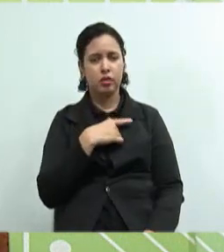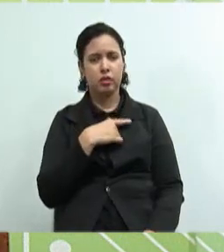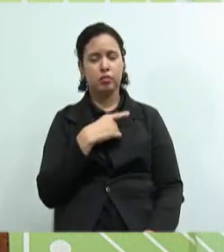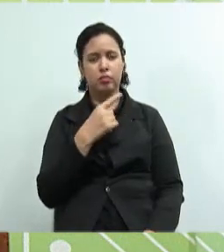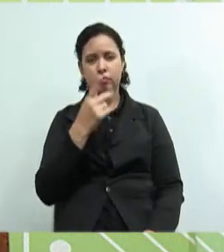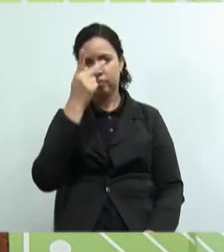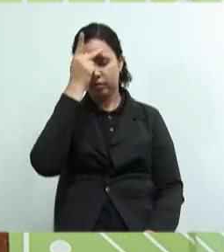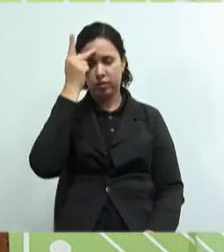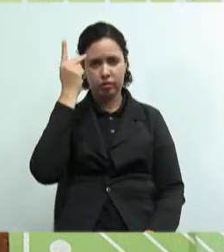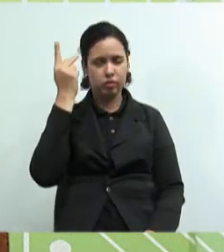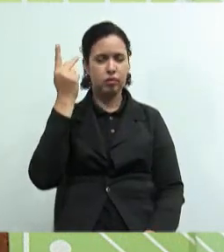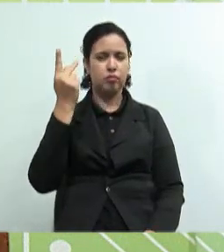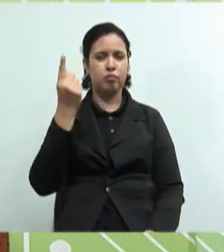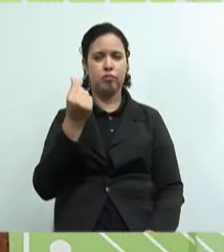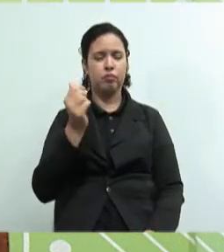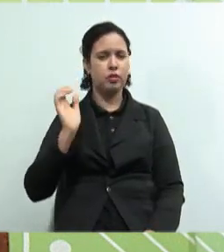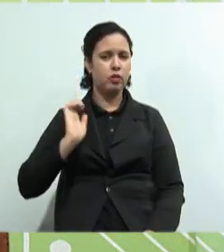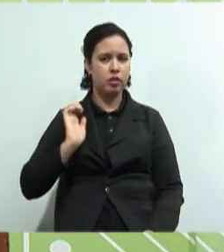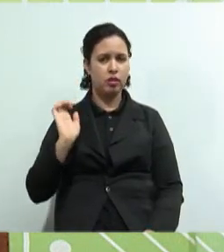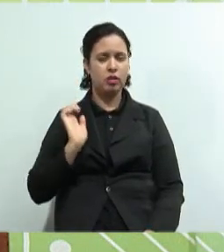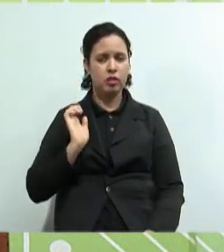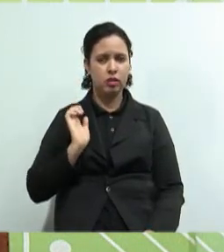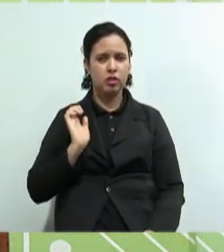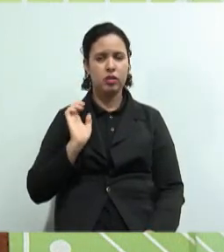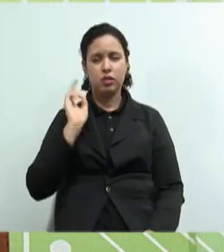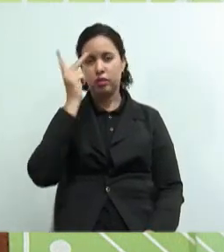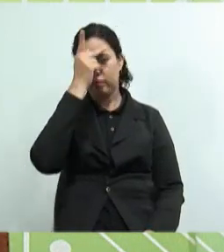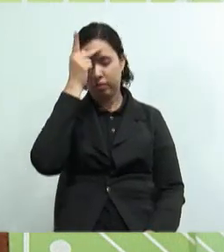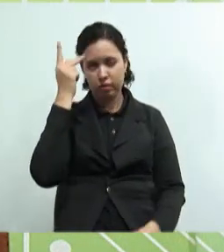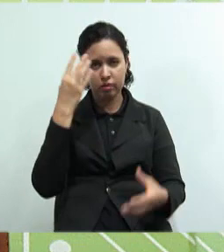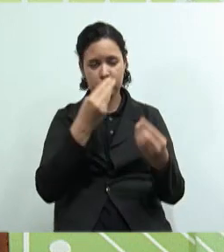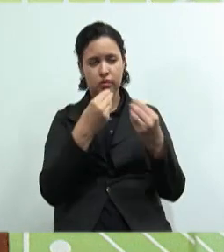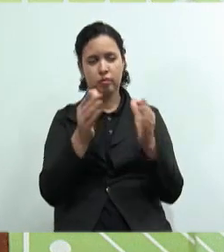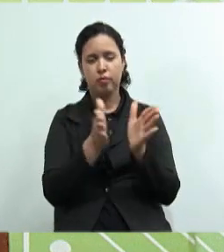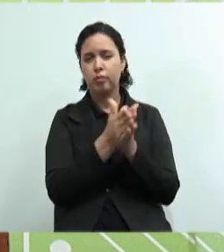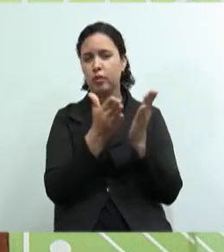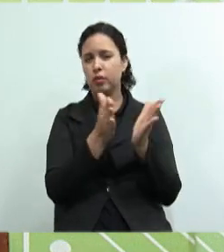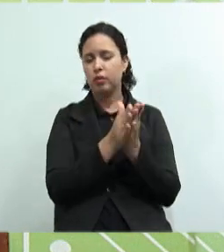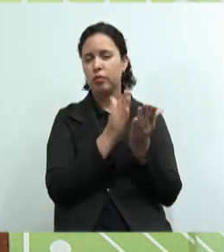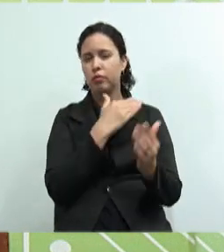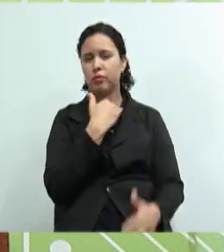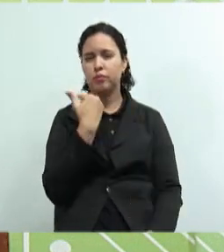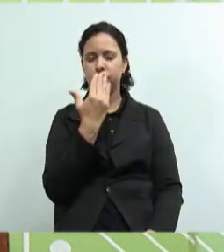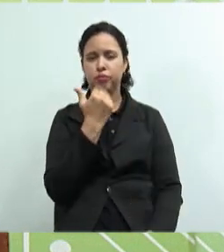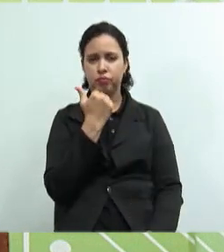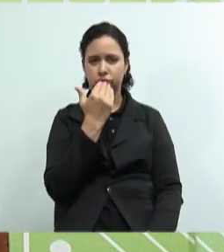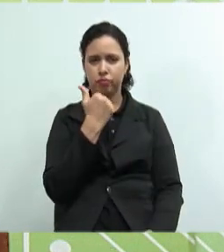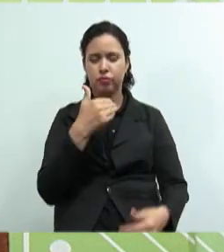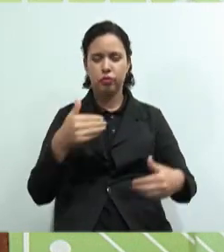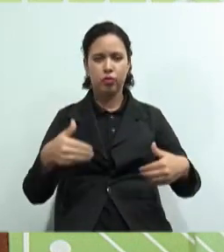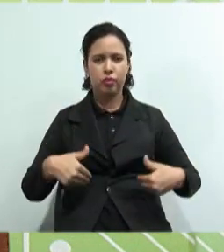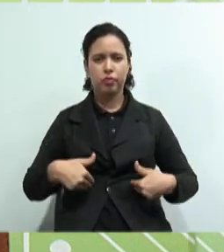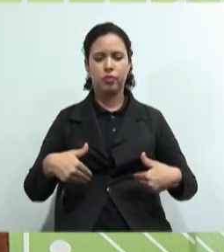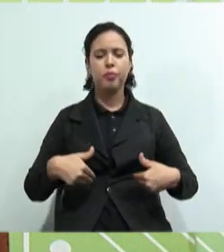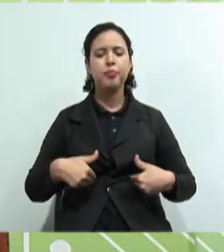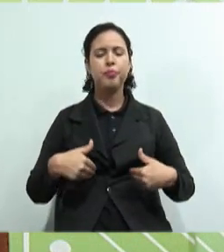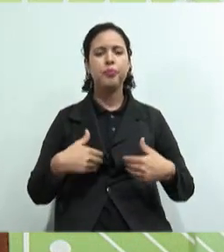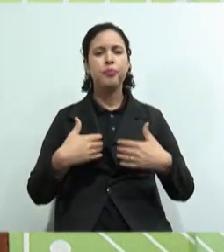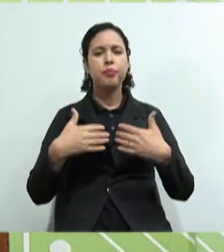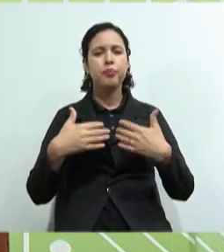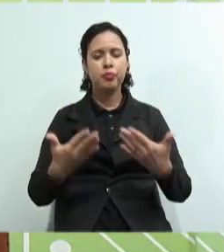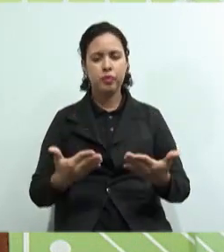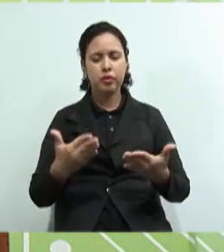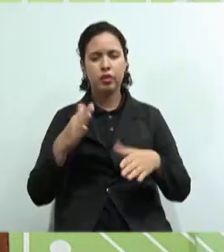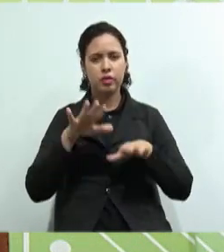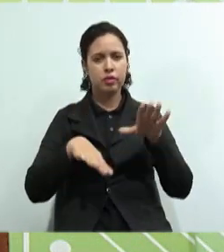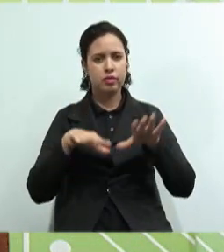gente tem um grande número de pessoas que ainda morrem de fome. Então, essa questão de busca por equidade, às vezes ela é mais importante em